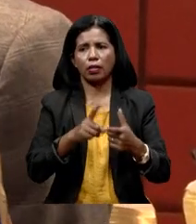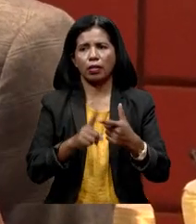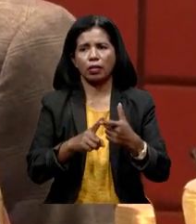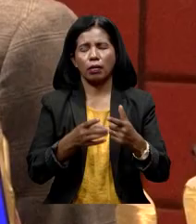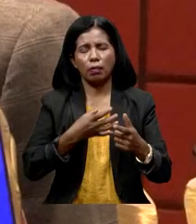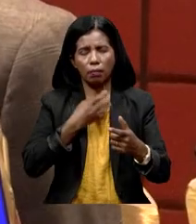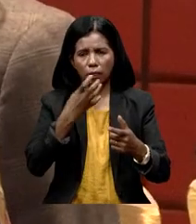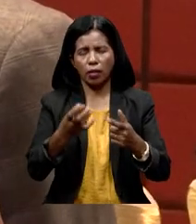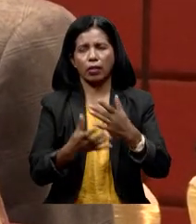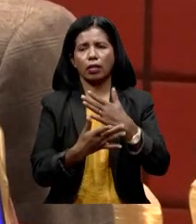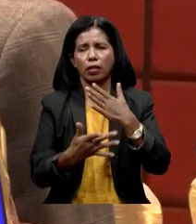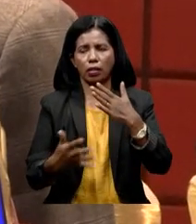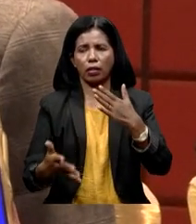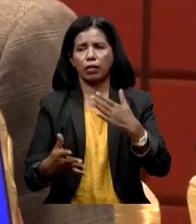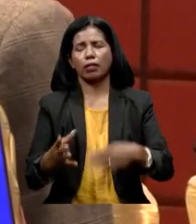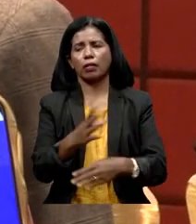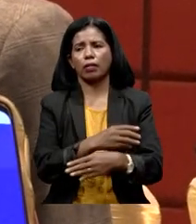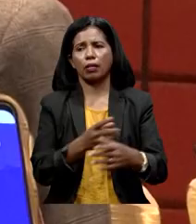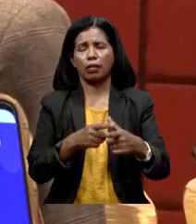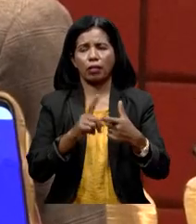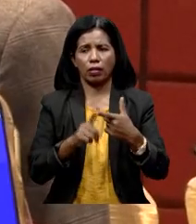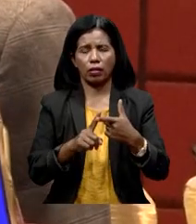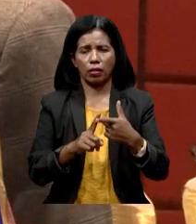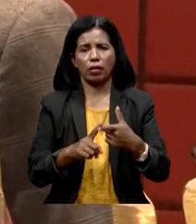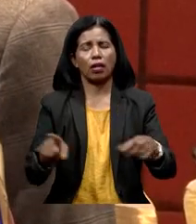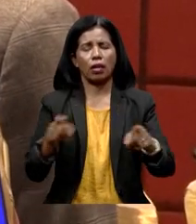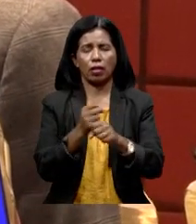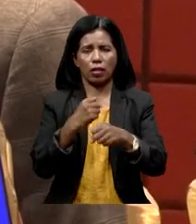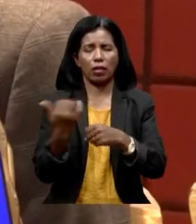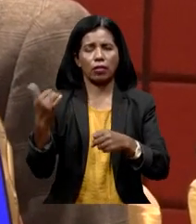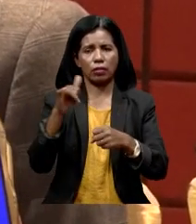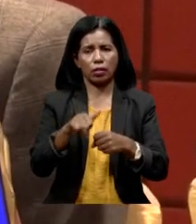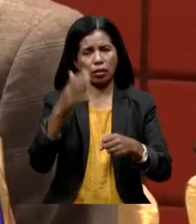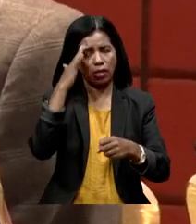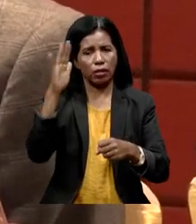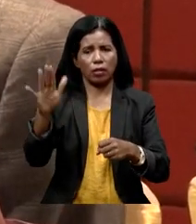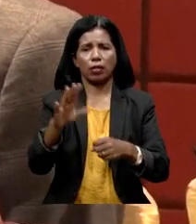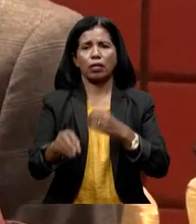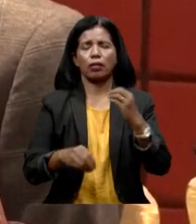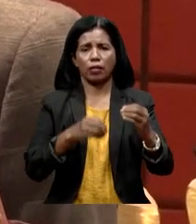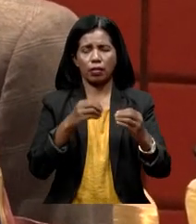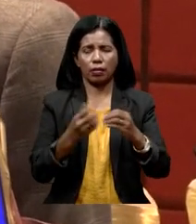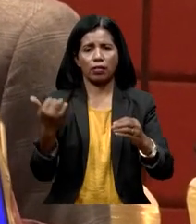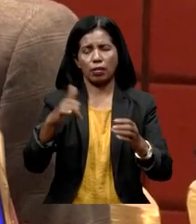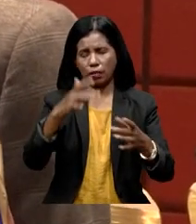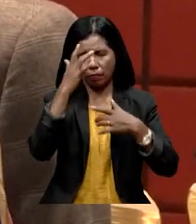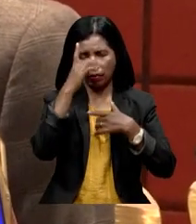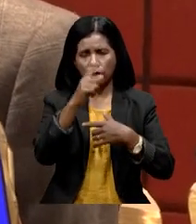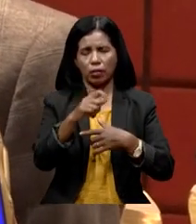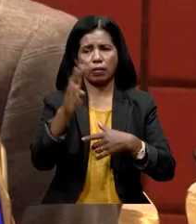meran, weight loss, isin manas, bele atende a